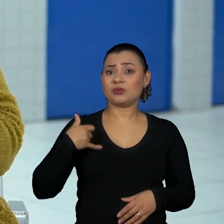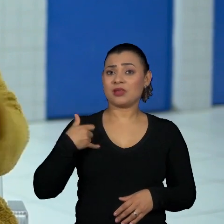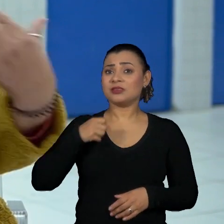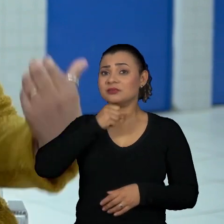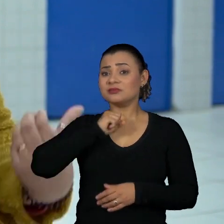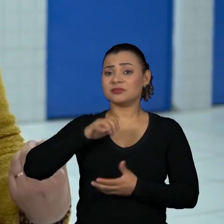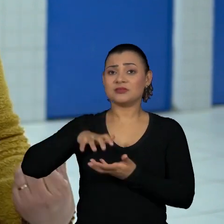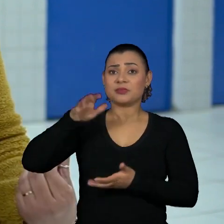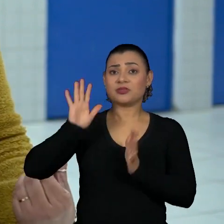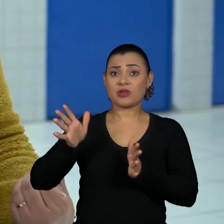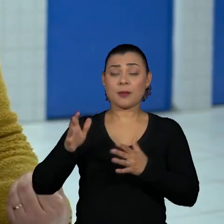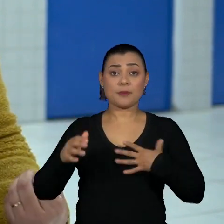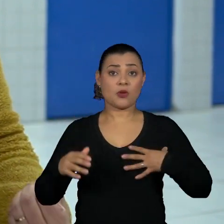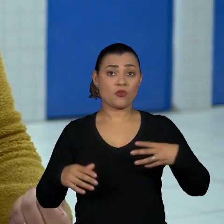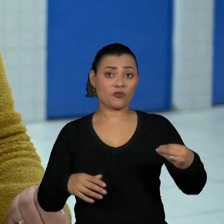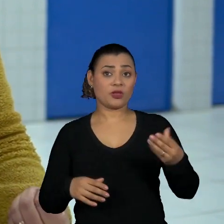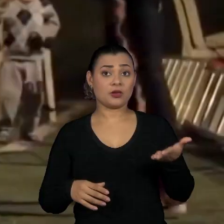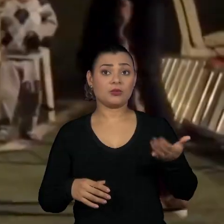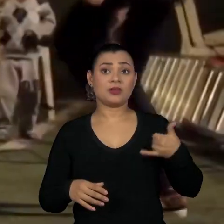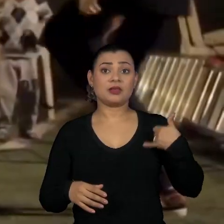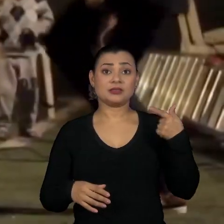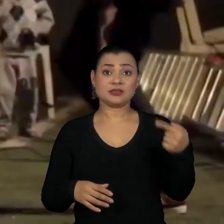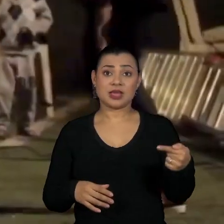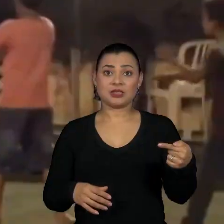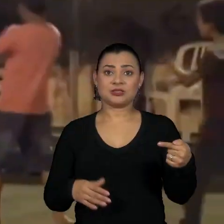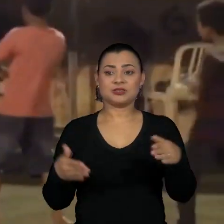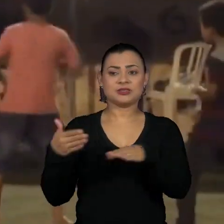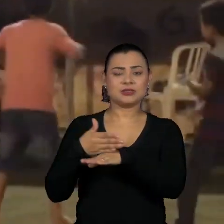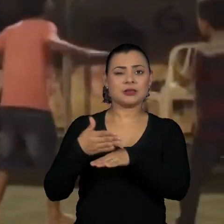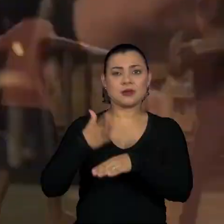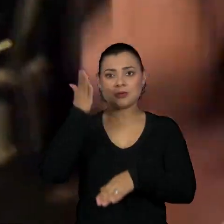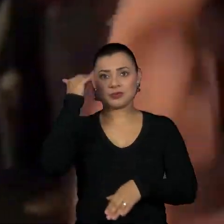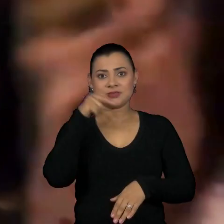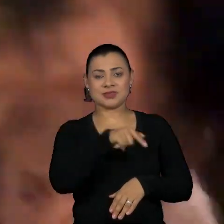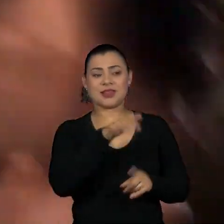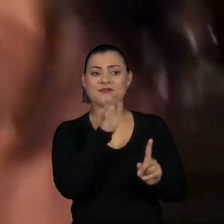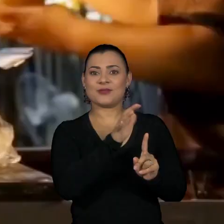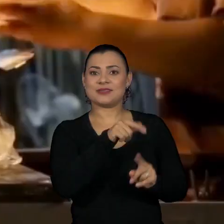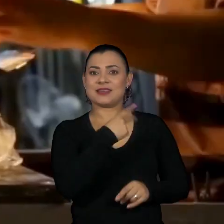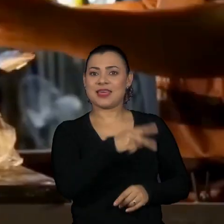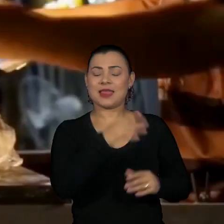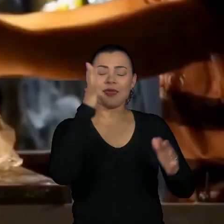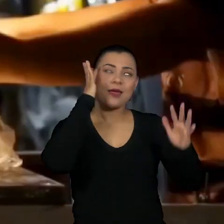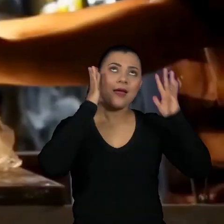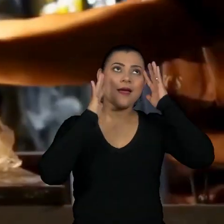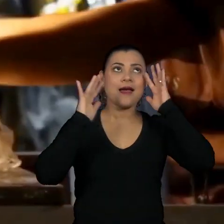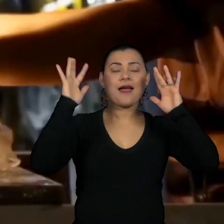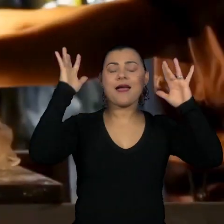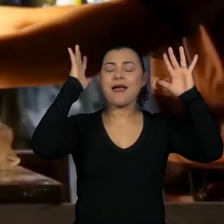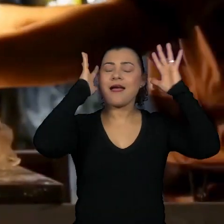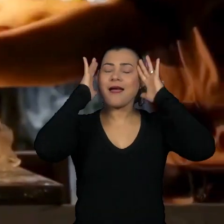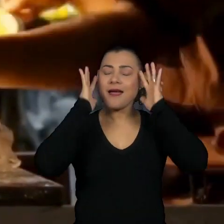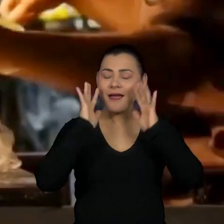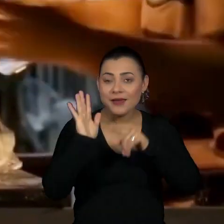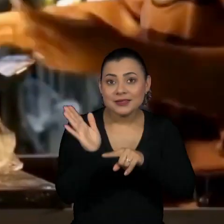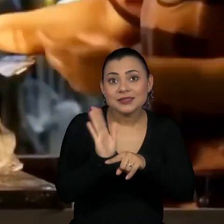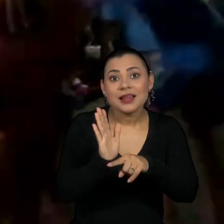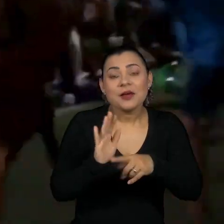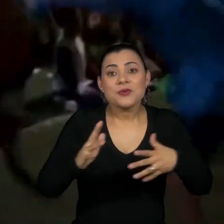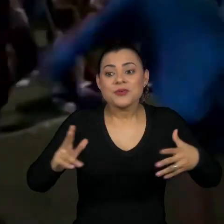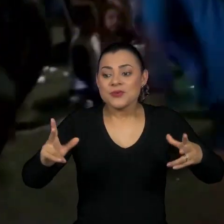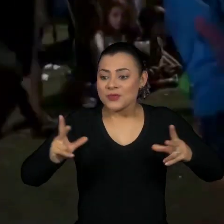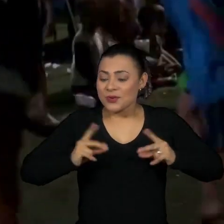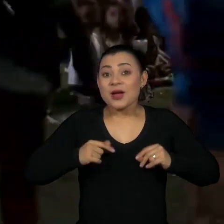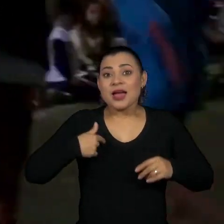ser nada, mas pro meu filho que tá lá, que tem 7, eu já sei o quanto isso mexe com ele, com a imaginação dele se vendo ali e fala, não,